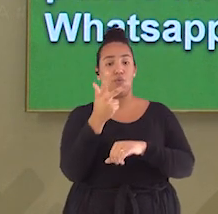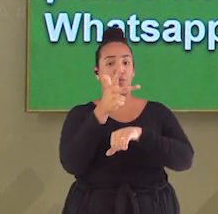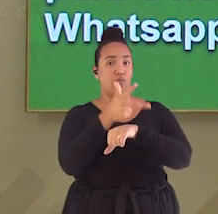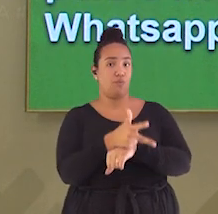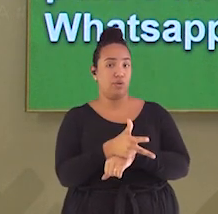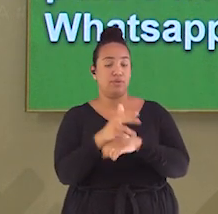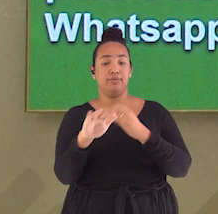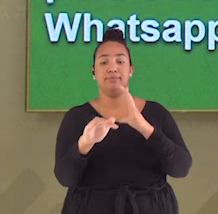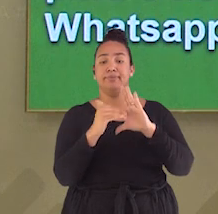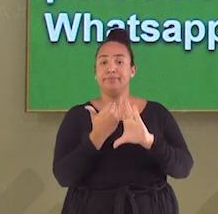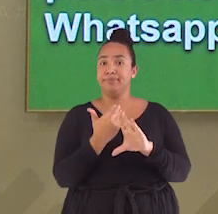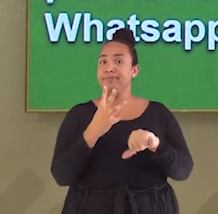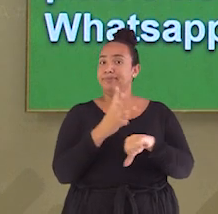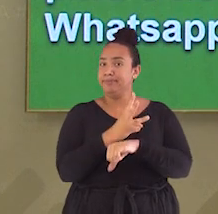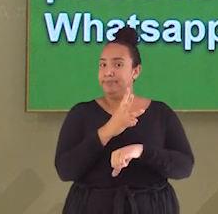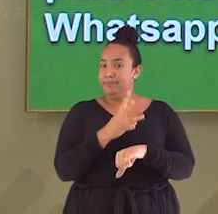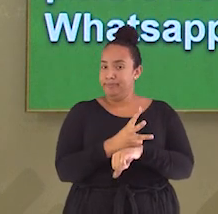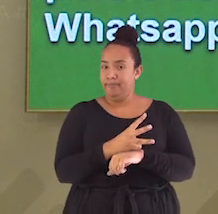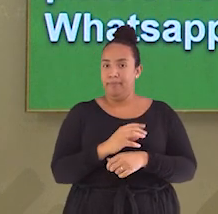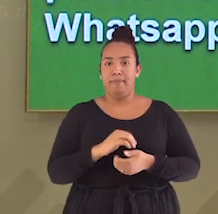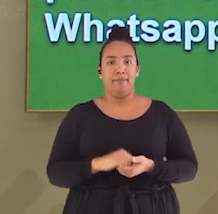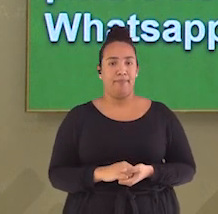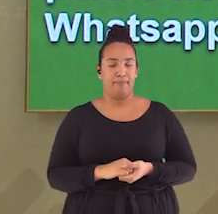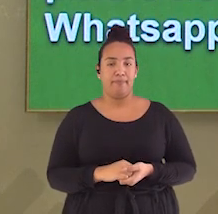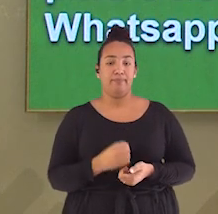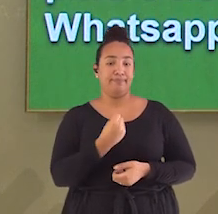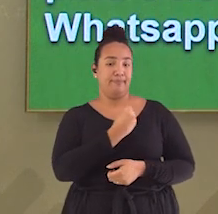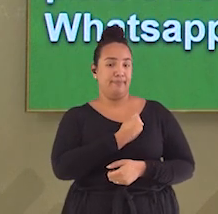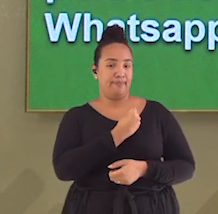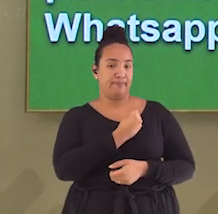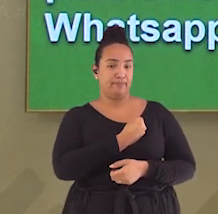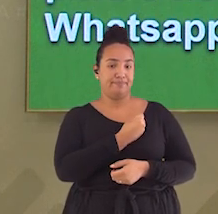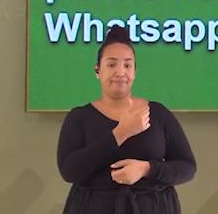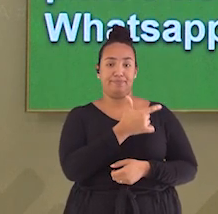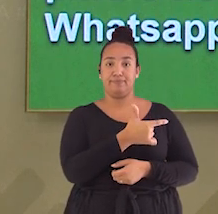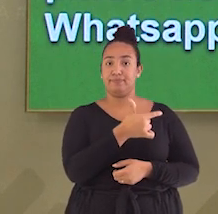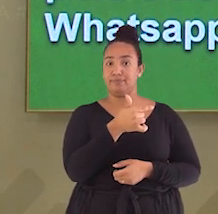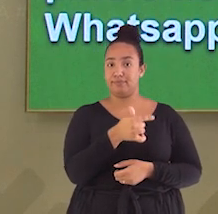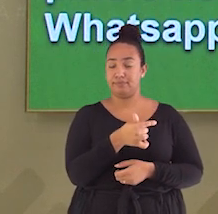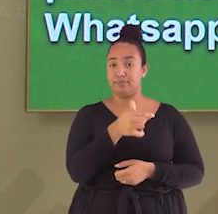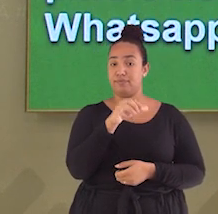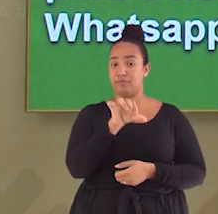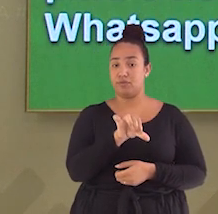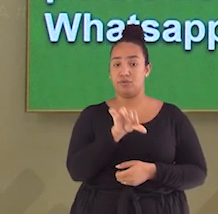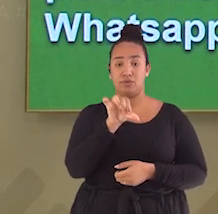nosso WhatsApp. Você pode mandar para o número de DDD 27